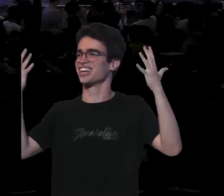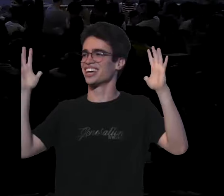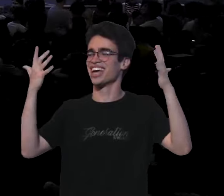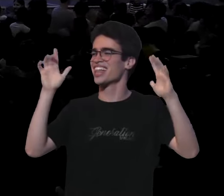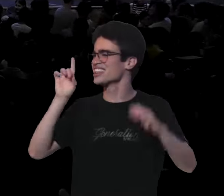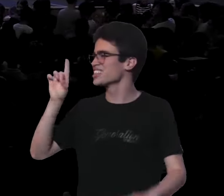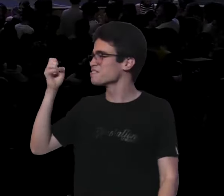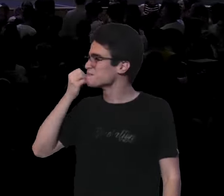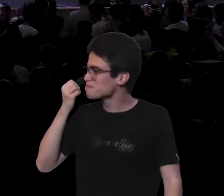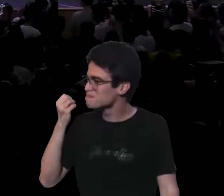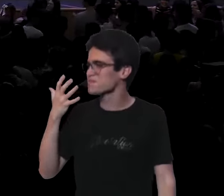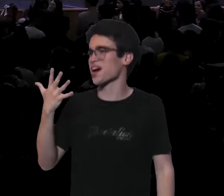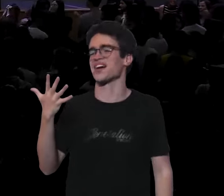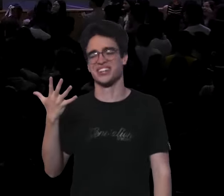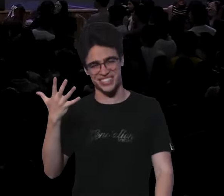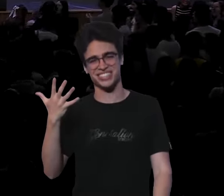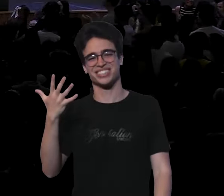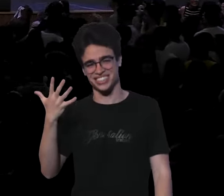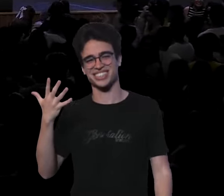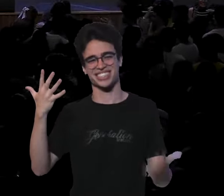bom.